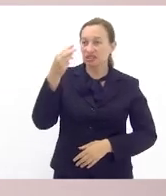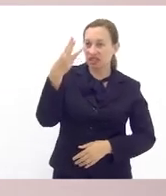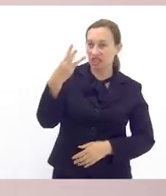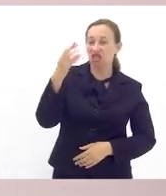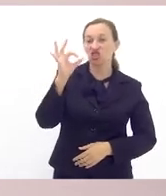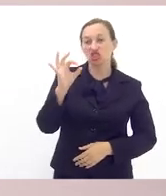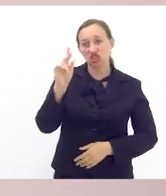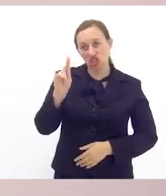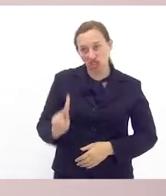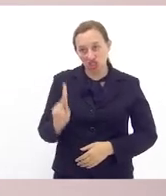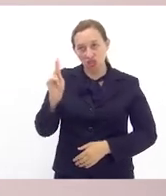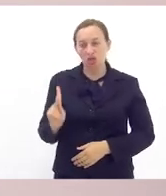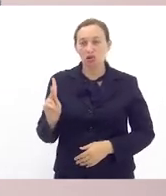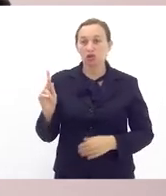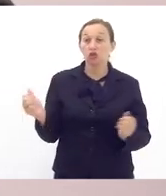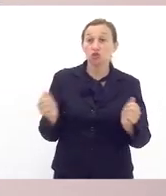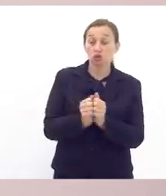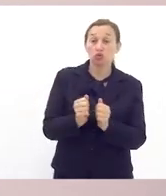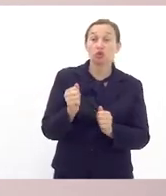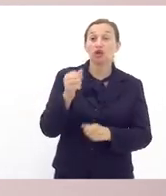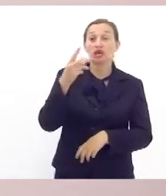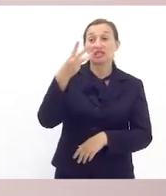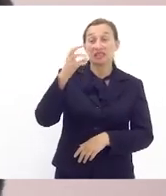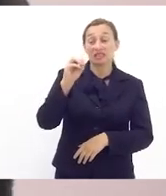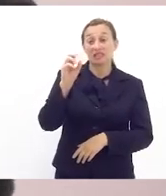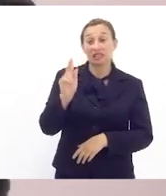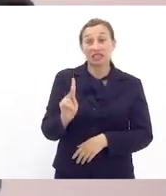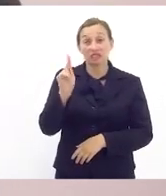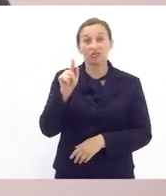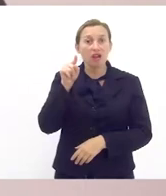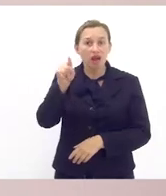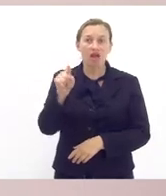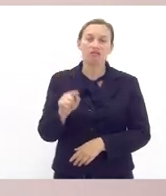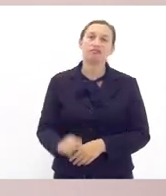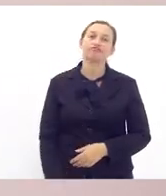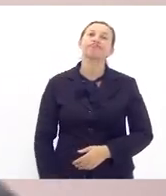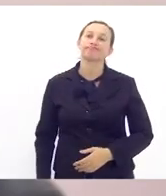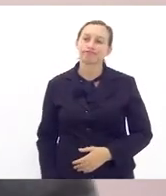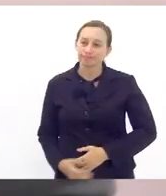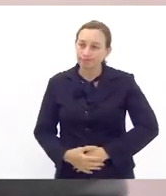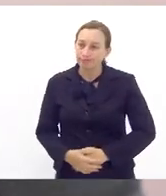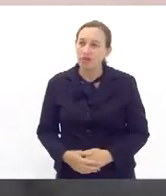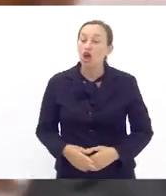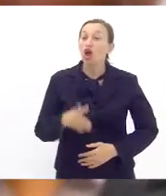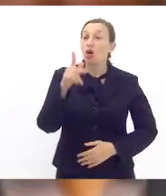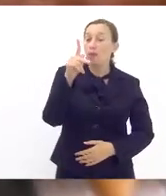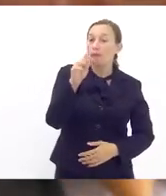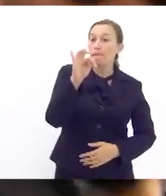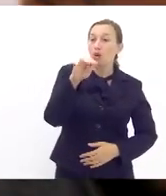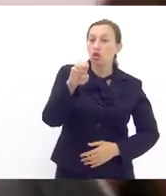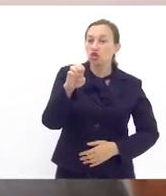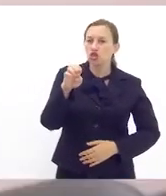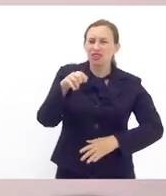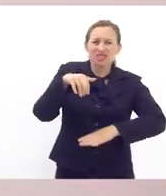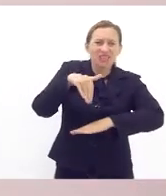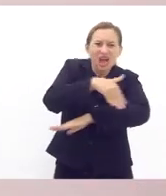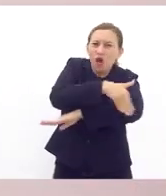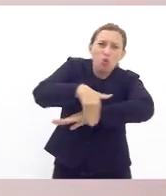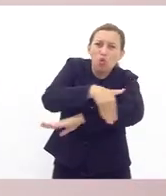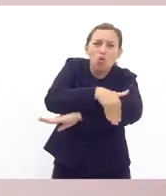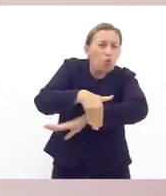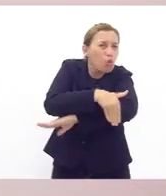algo em torno de 30 kg e tá lá caindo postes no meio da rua